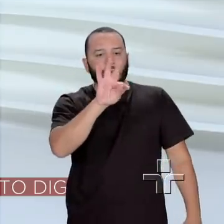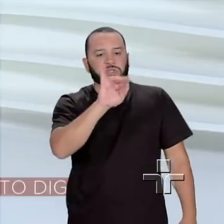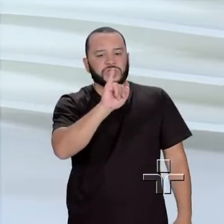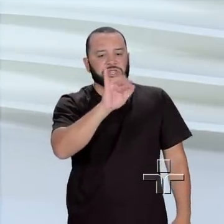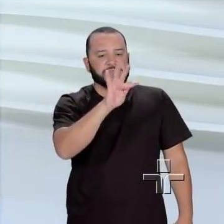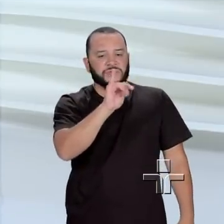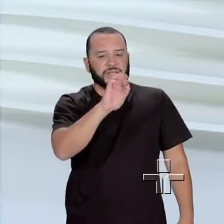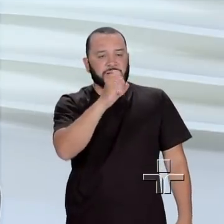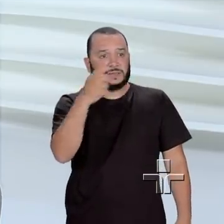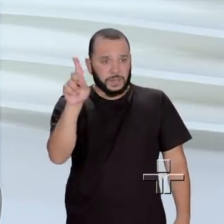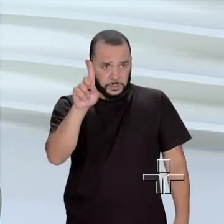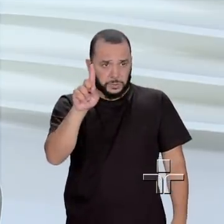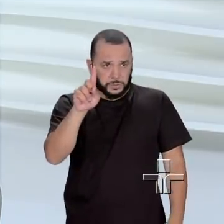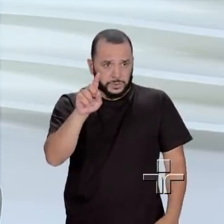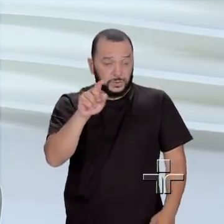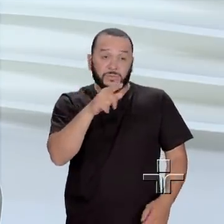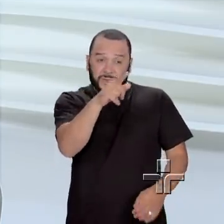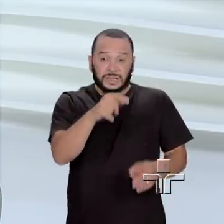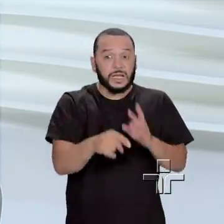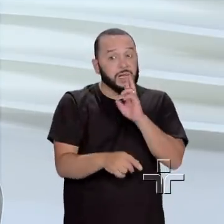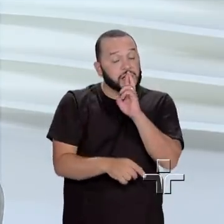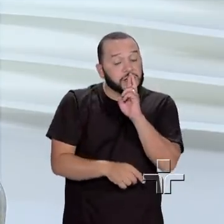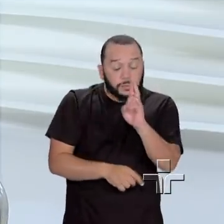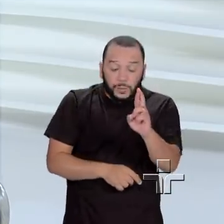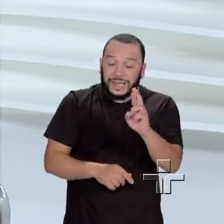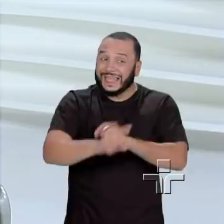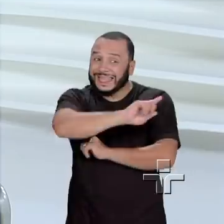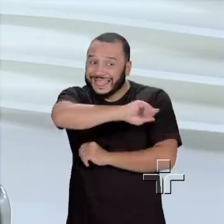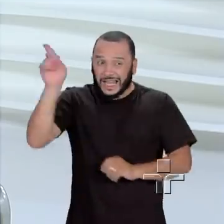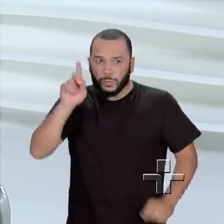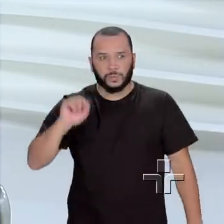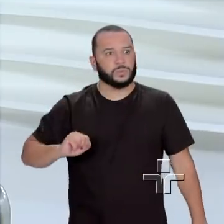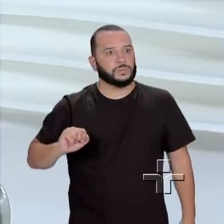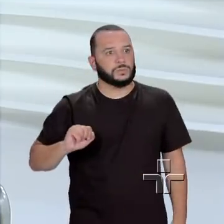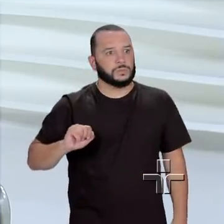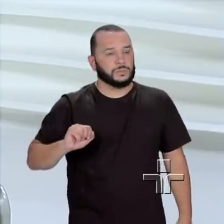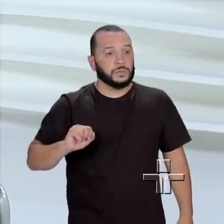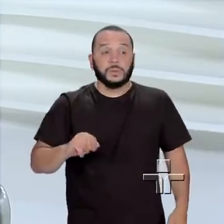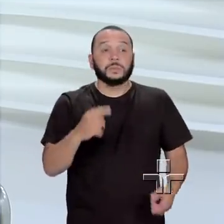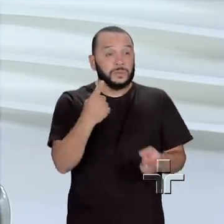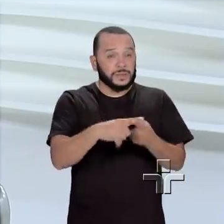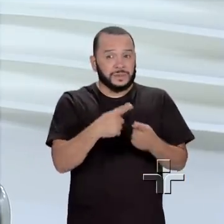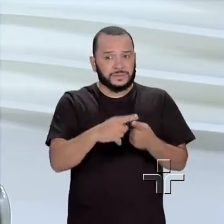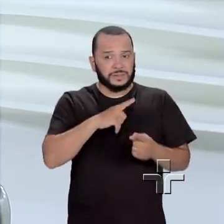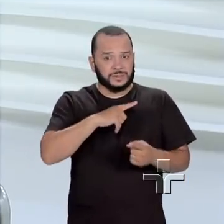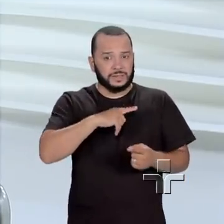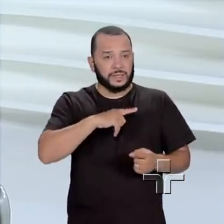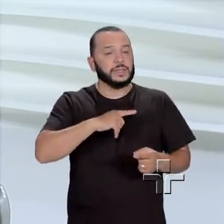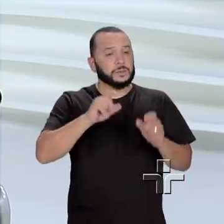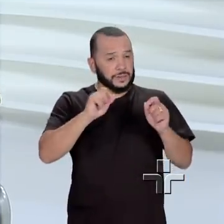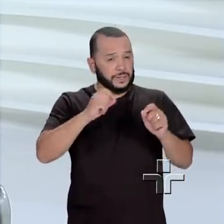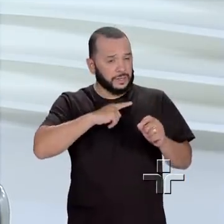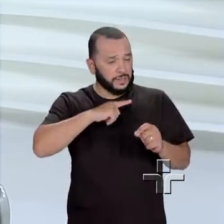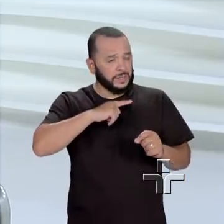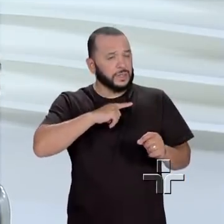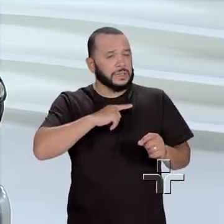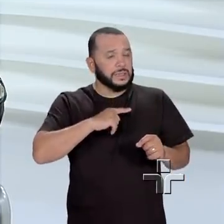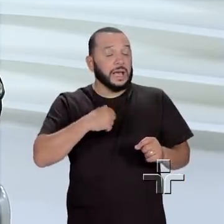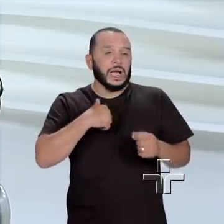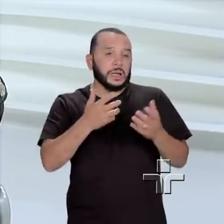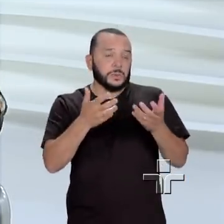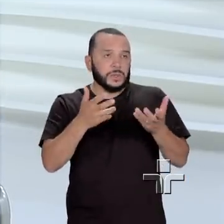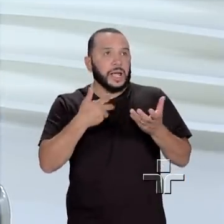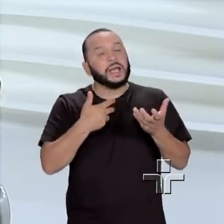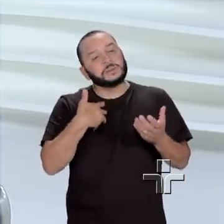não, tá certo? Por mais que você esteja interessado ali. A menos que você tenha certeza absoluta que você deveria responder